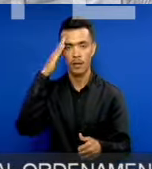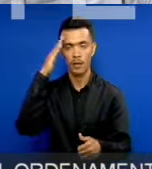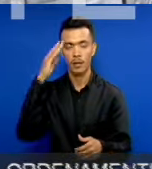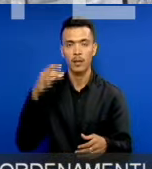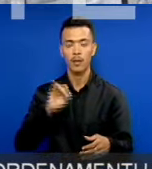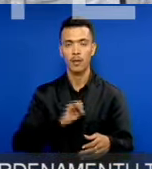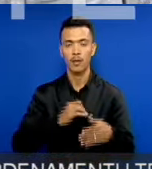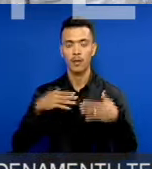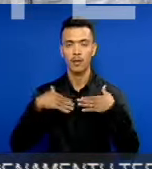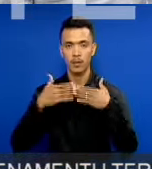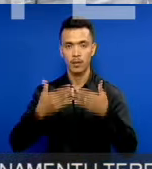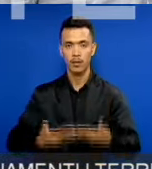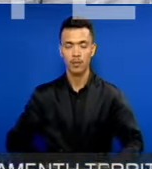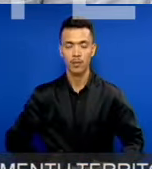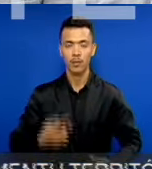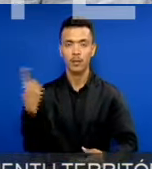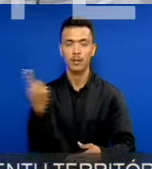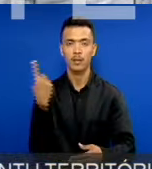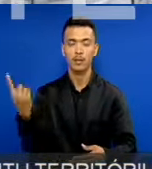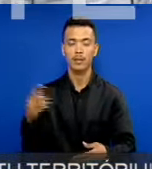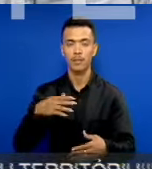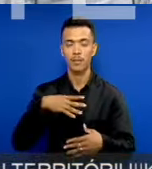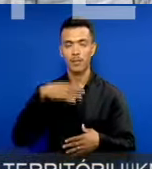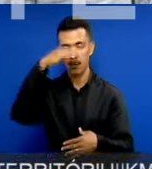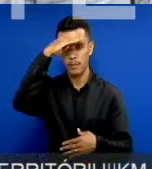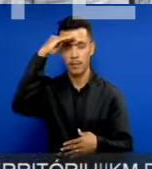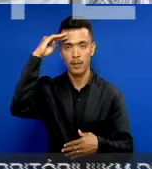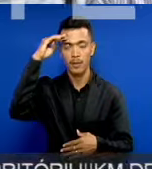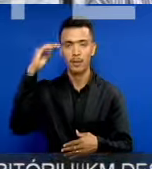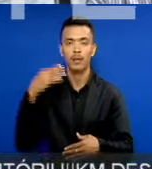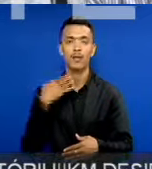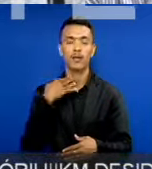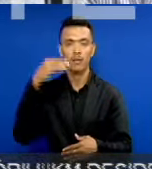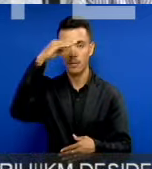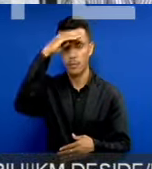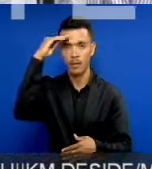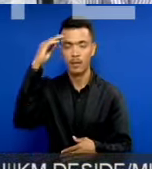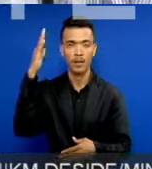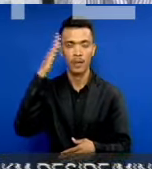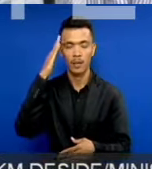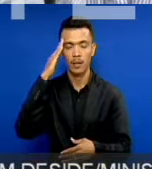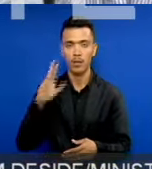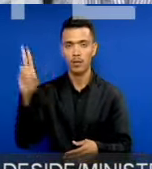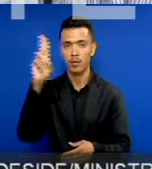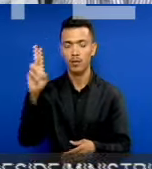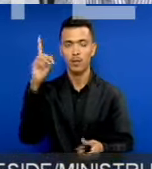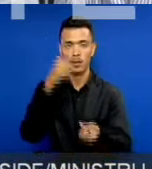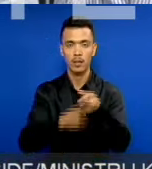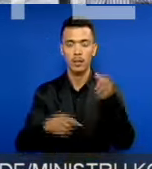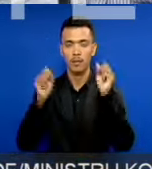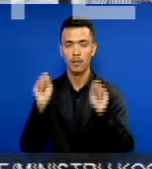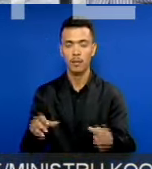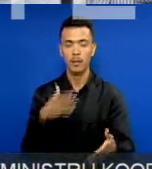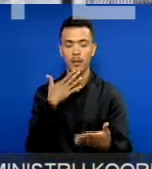rua, rau sempre metan. Rau nica coro, rau ni ino, se nem metan, rau então, rau a noiva no buca alternativa, usa produto, sai na seguro ba